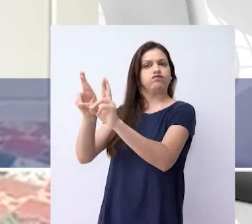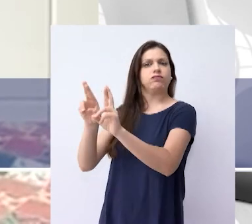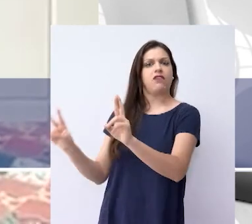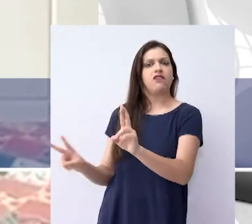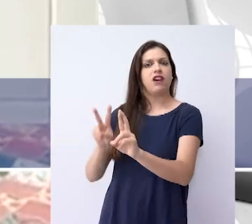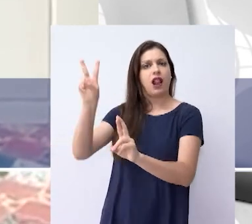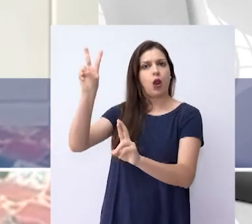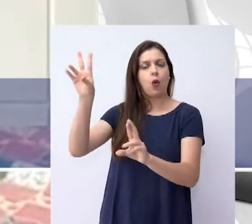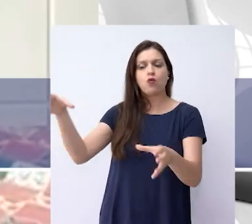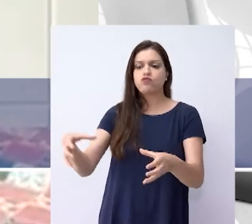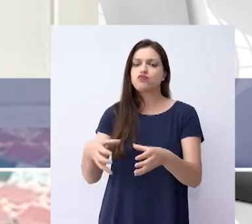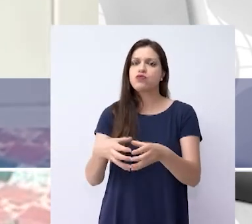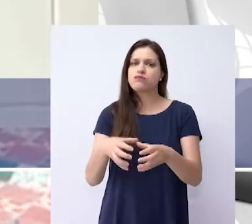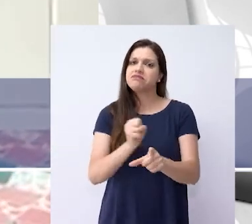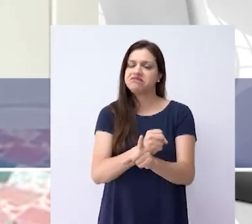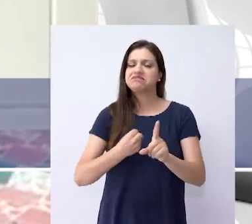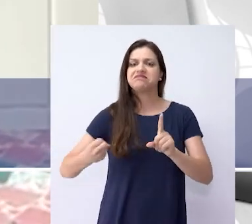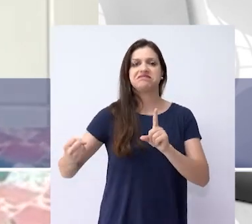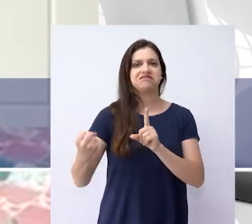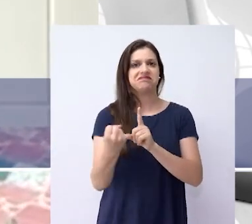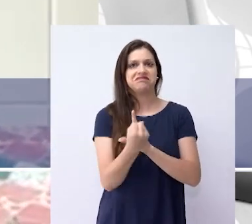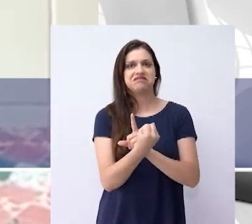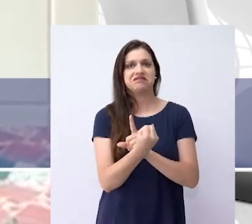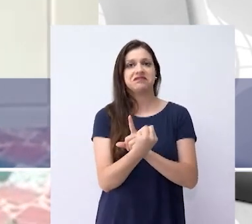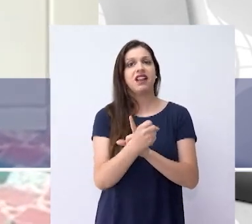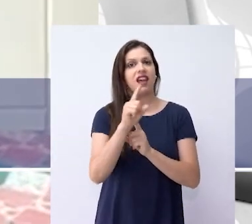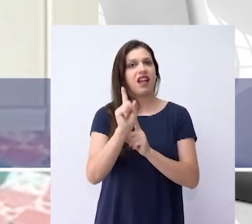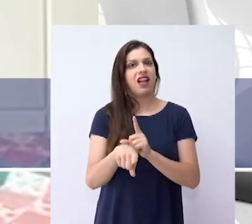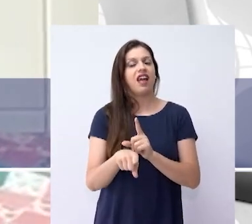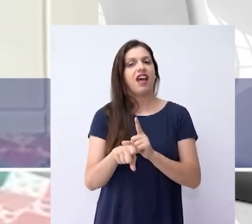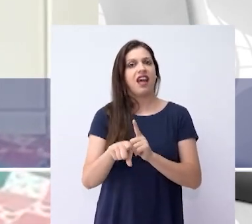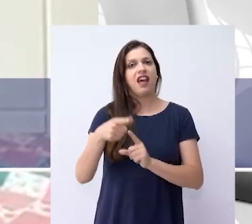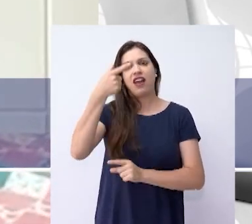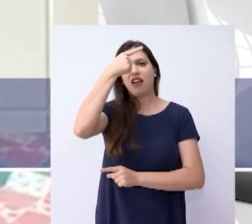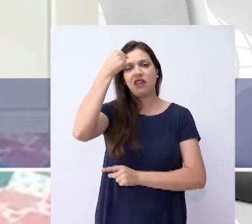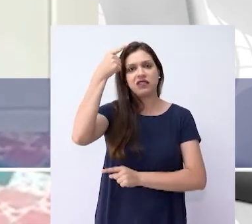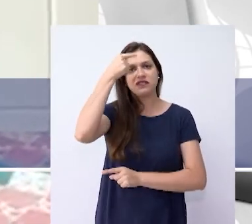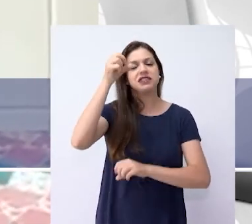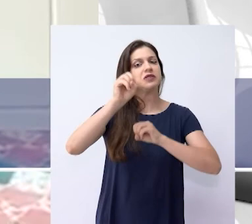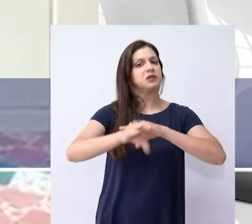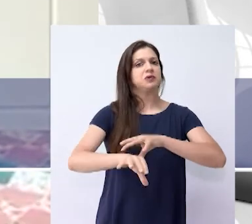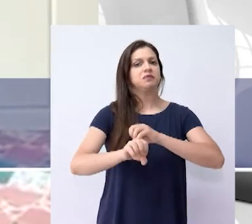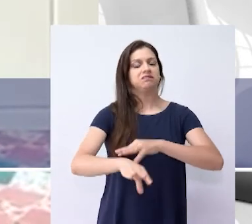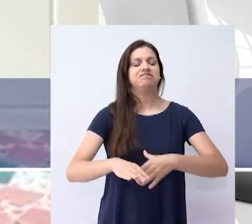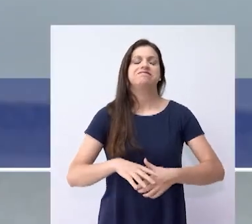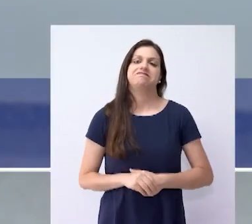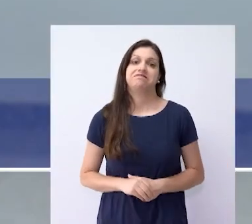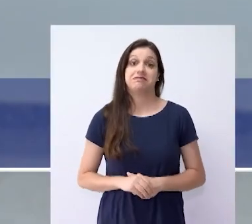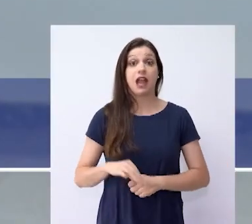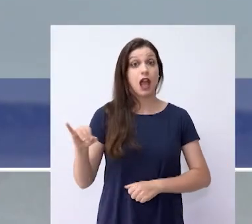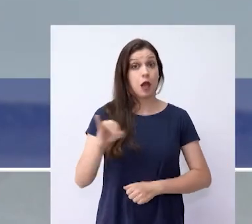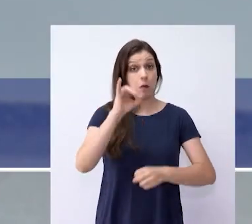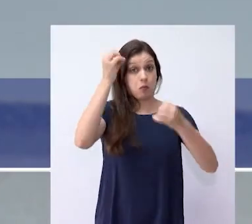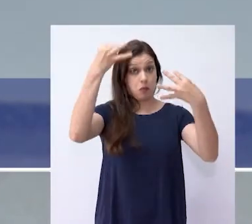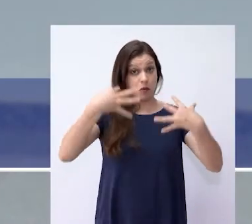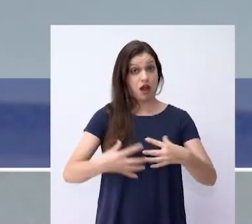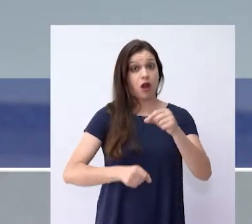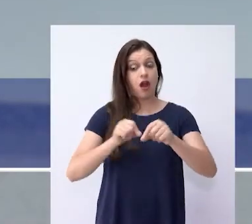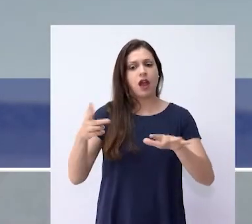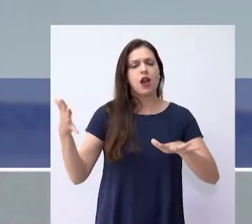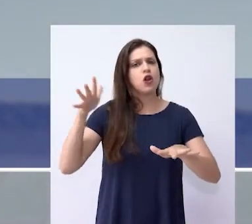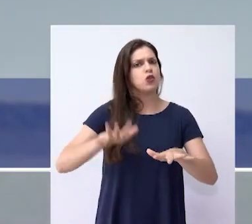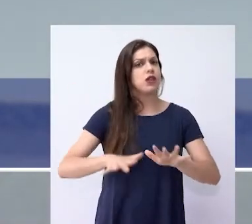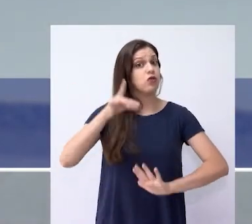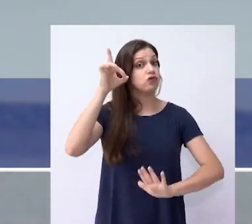reconhecidos como parte daquele meio social, no caso em questão, o meio acadêmico e da educação. Vale destacar